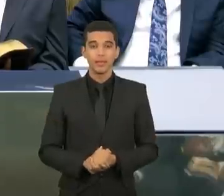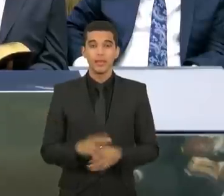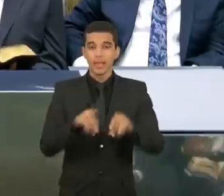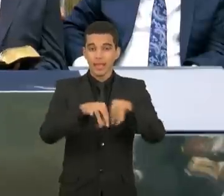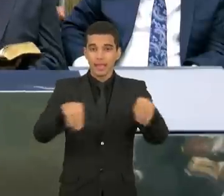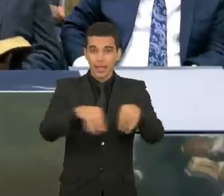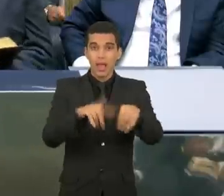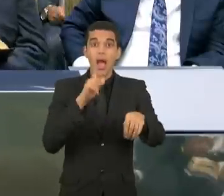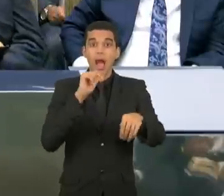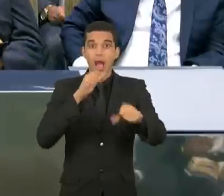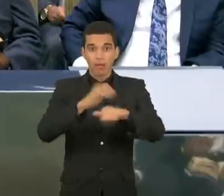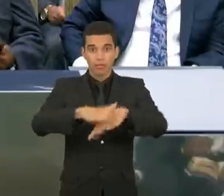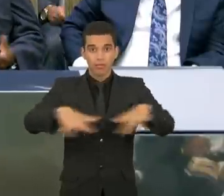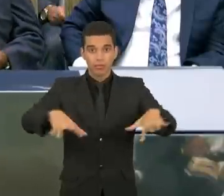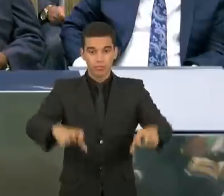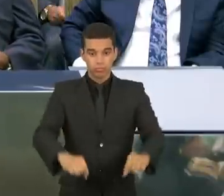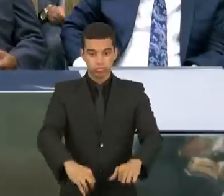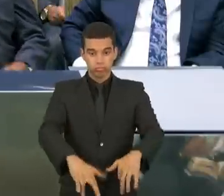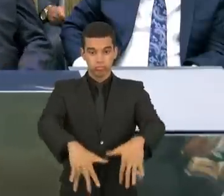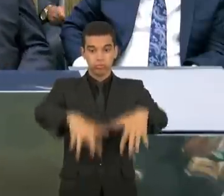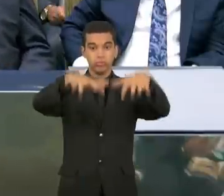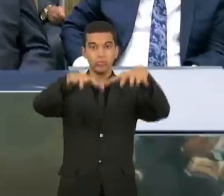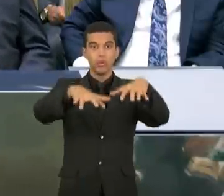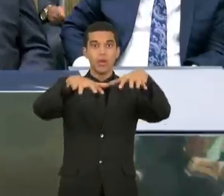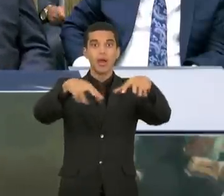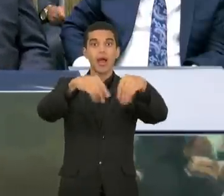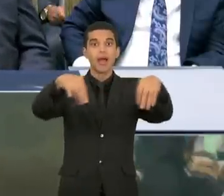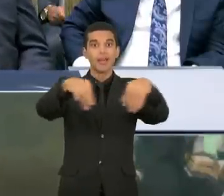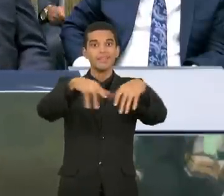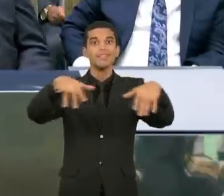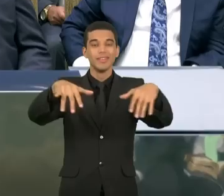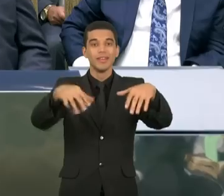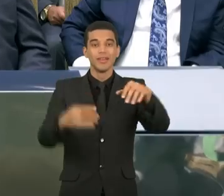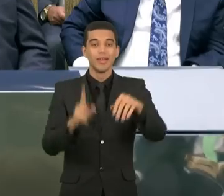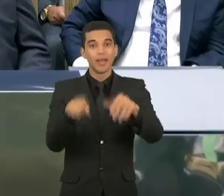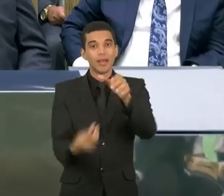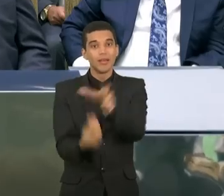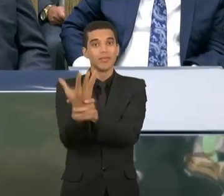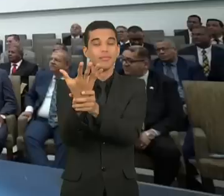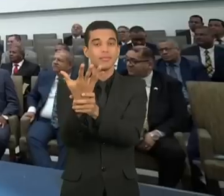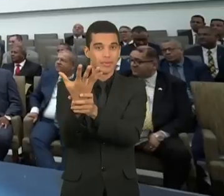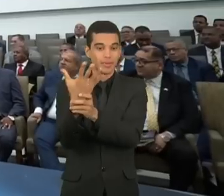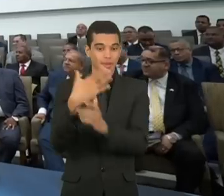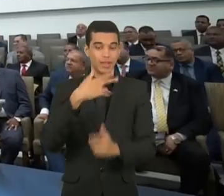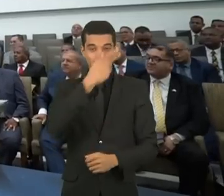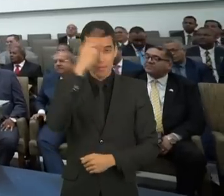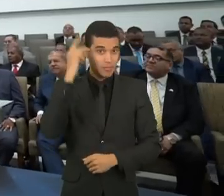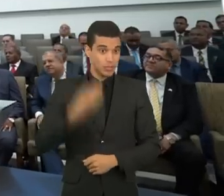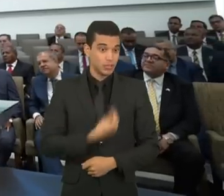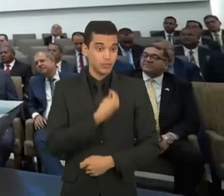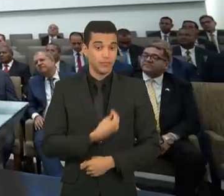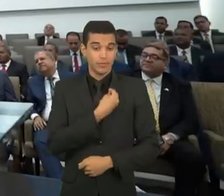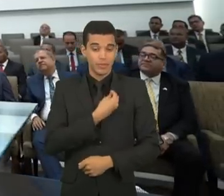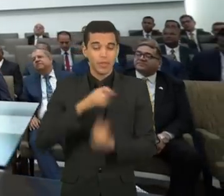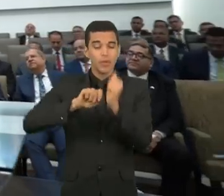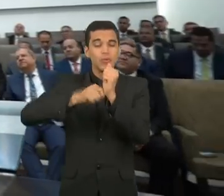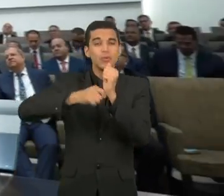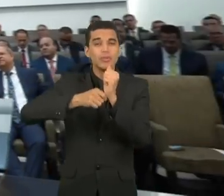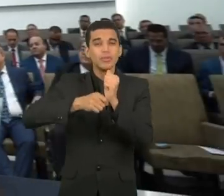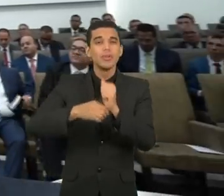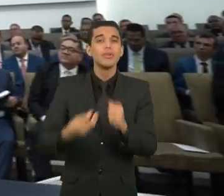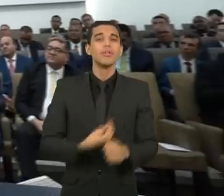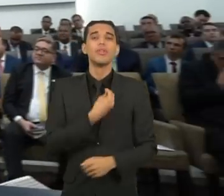procurar saber o segredo da vida e não vão encontrar. E diz lá o texto, se encontrar aí, pastor, me ajude. O segredo da vida. Eu disse o